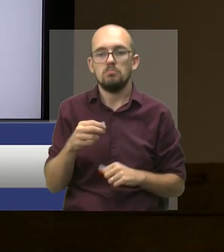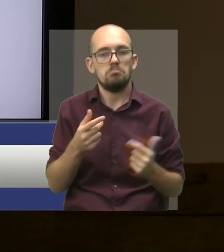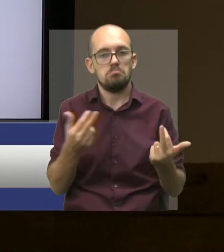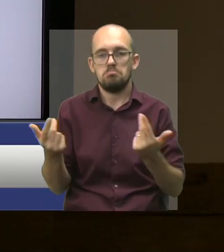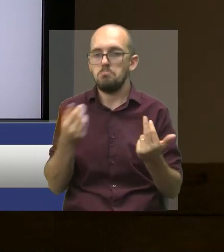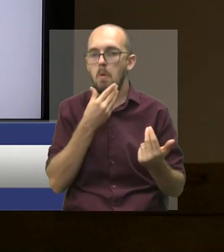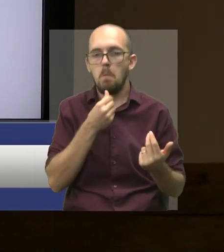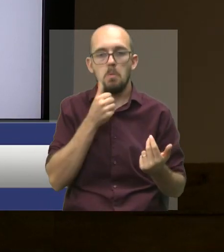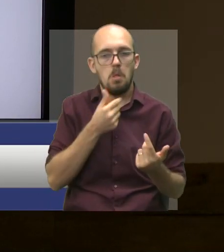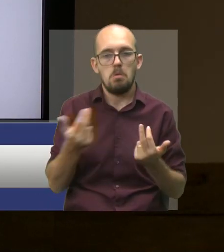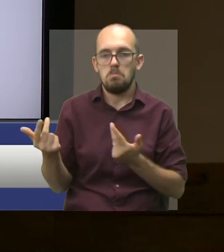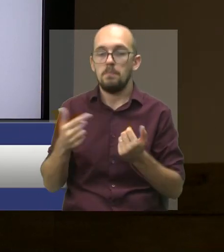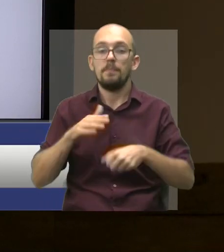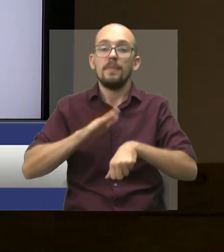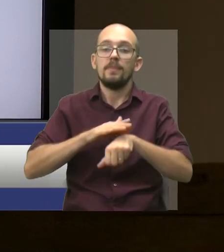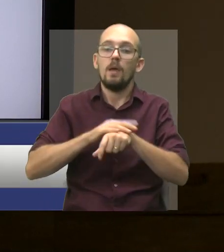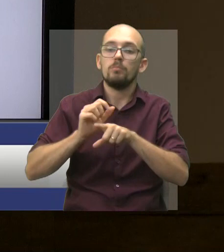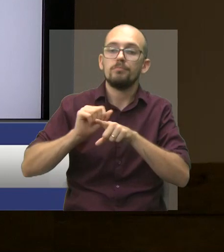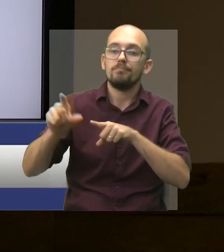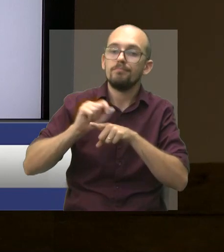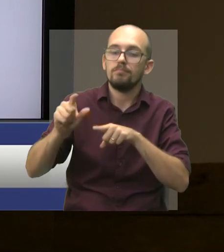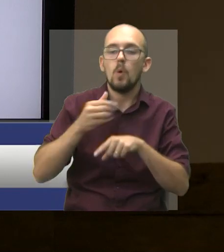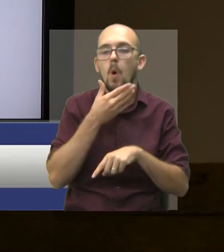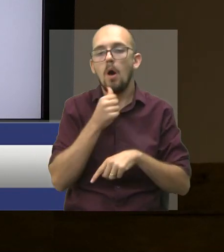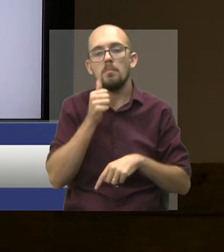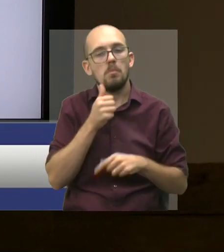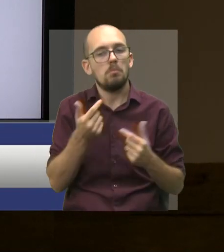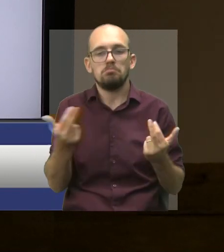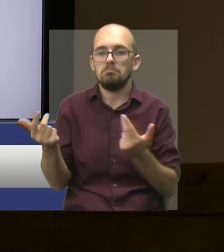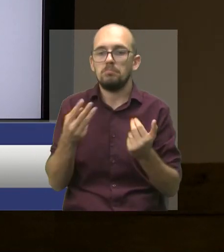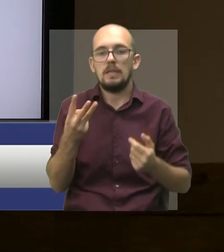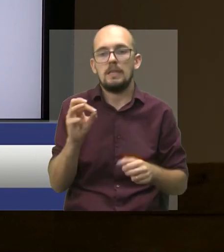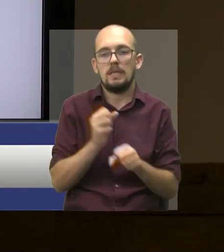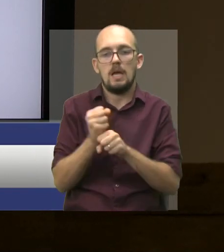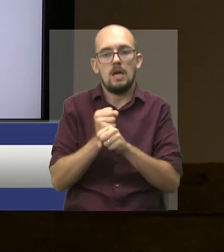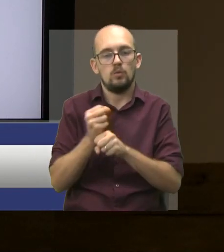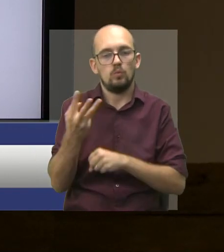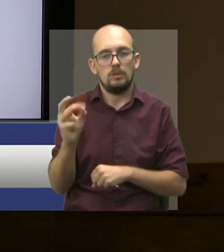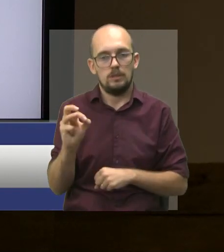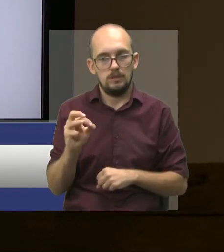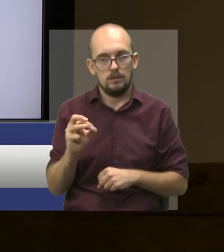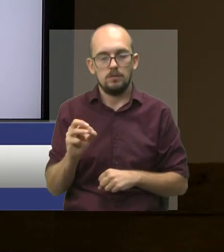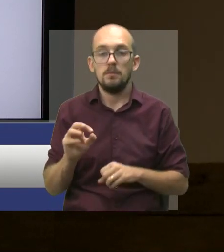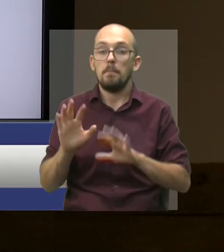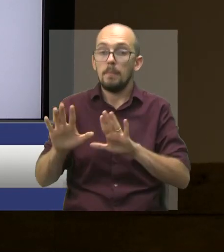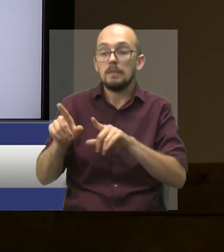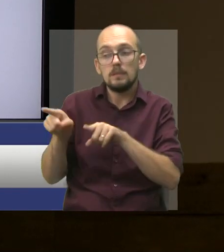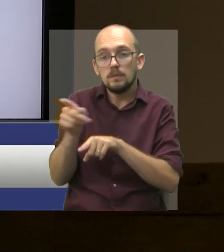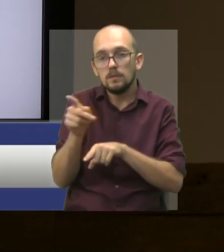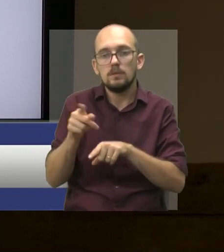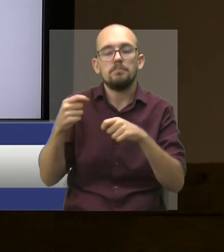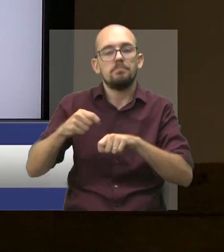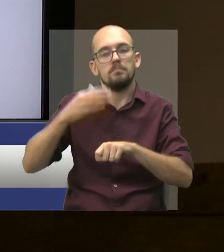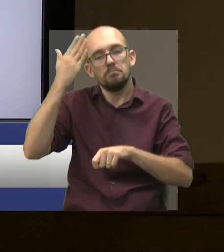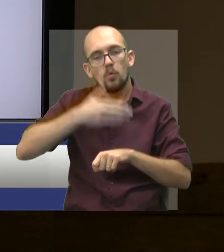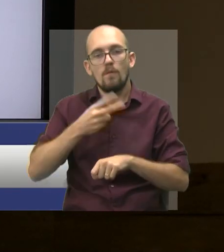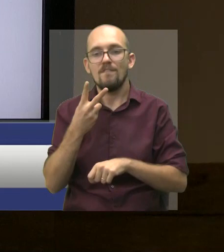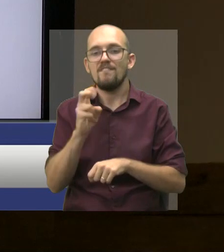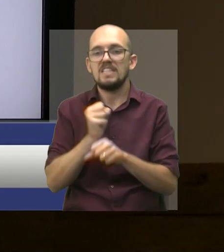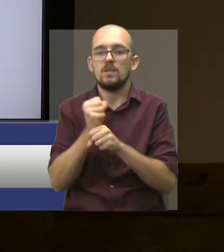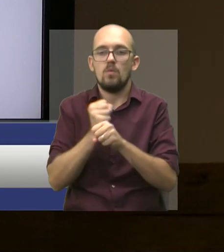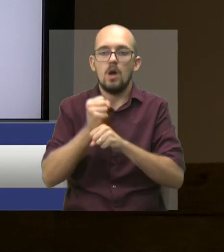com tempo de contribuição também para homem e mulher de 30 anos, desde que comprove 25 anos de